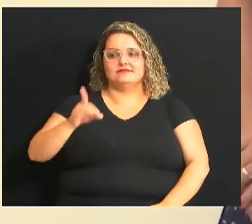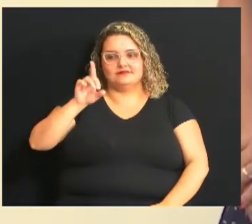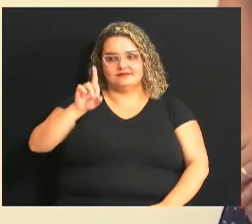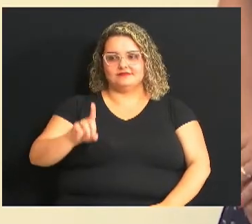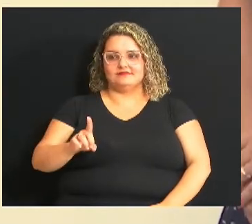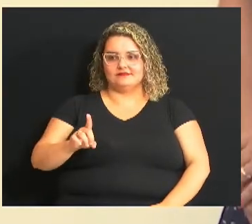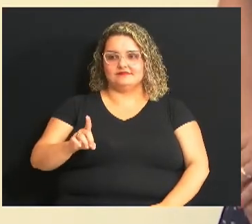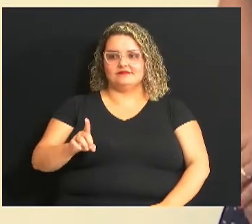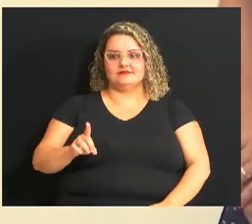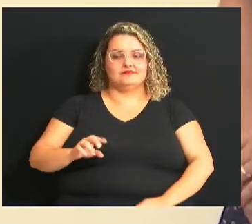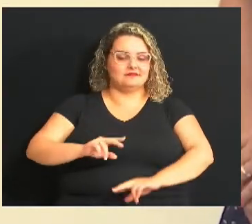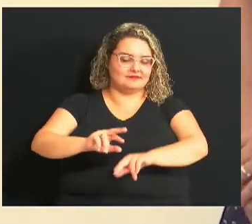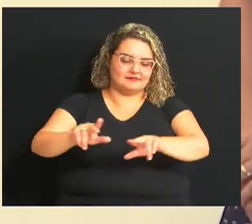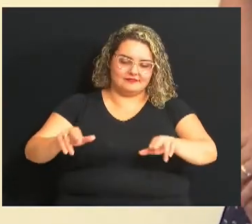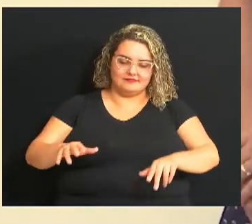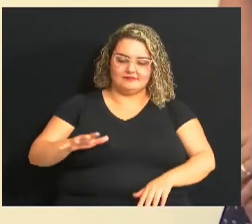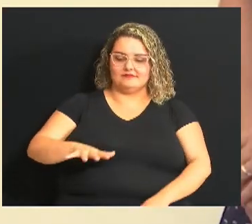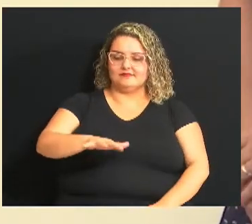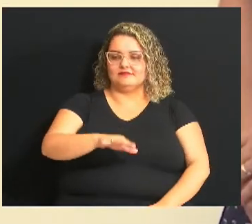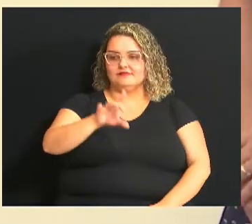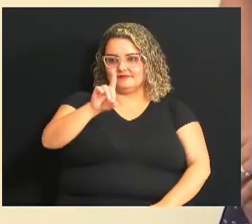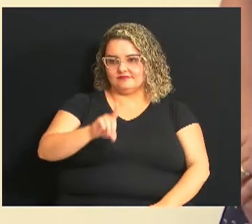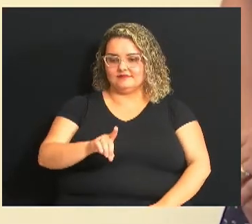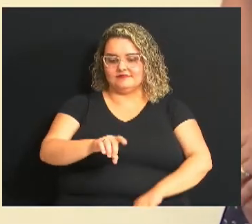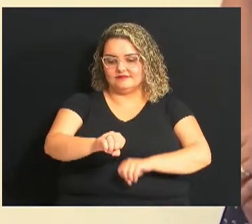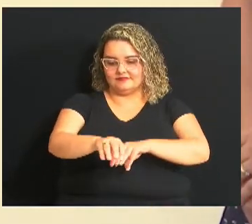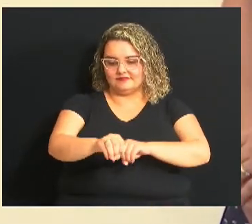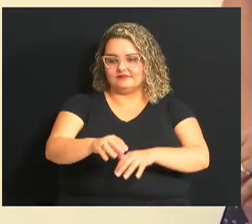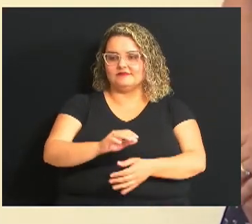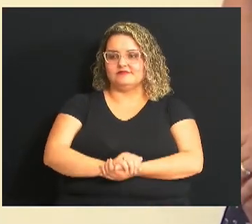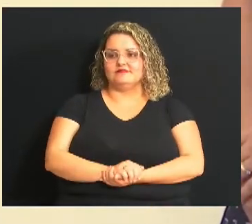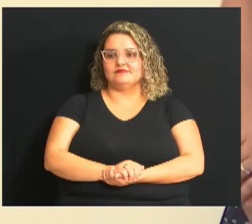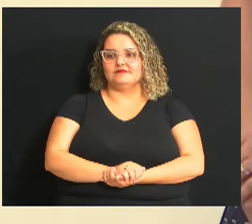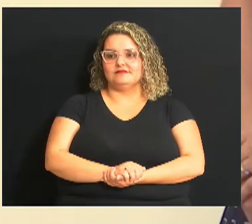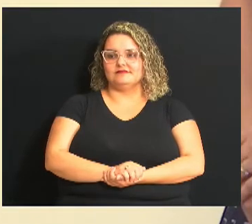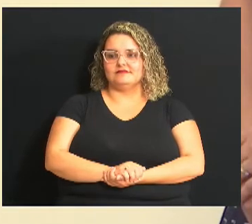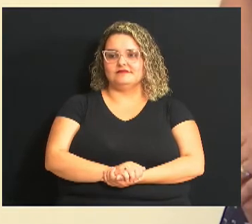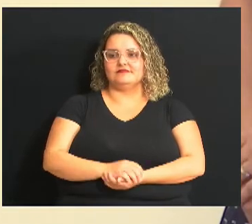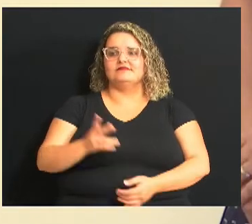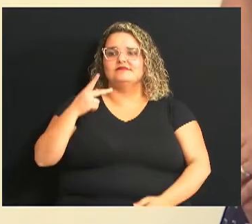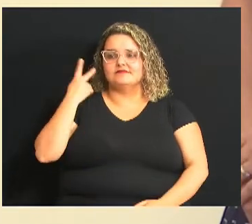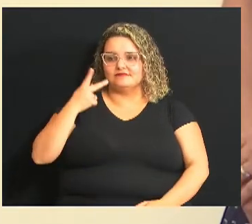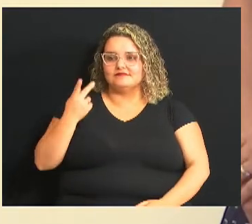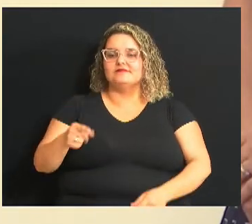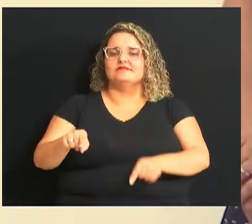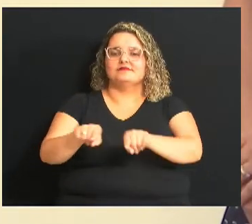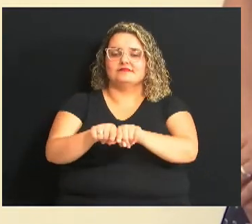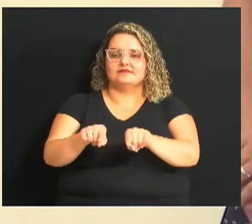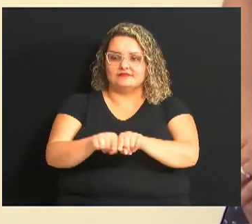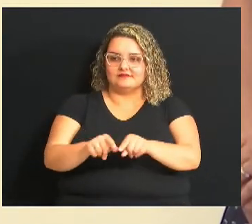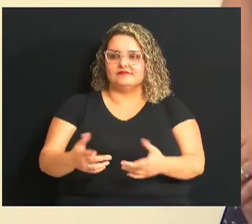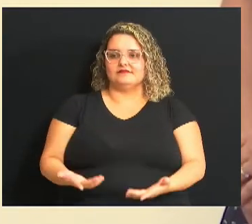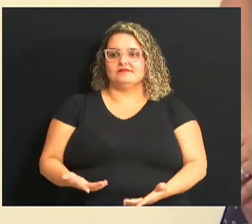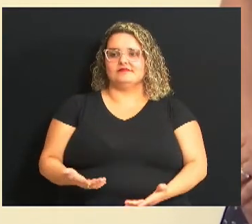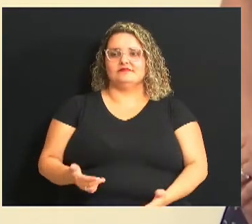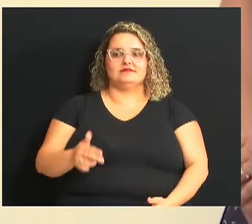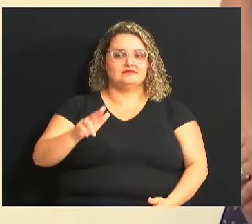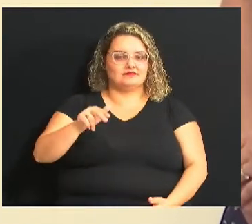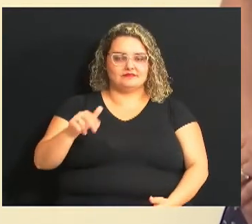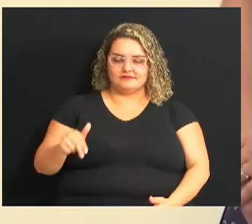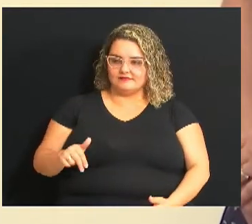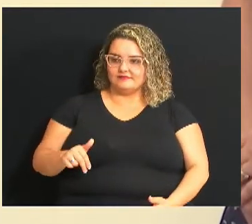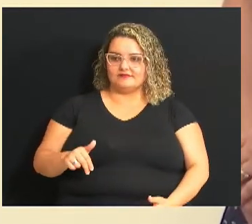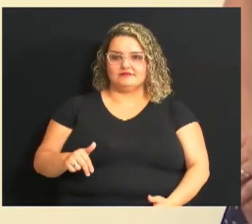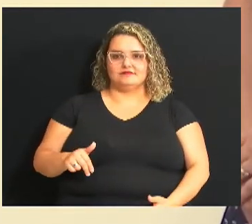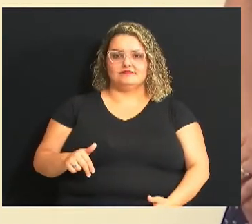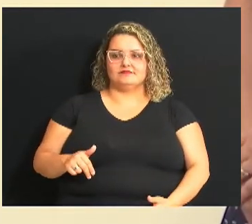etc., que estão da diretoria de ensino, e esses vereadores que também não jamais deixem de fazer essa